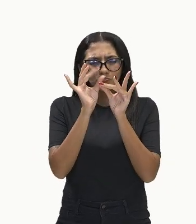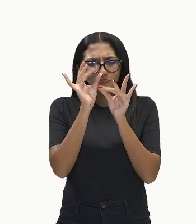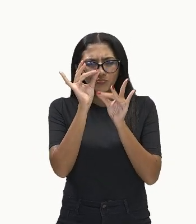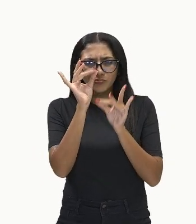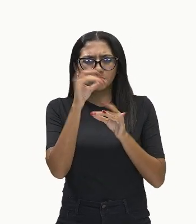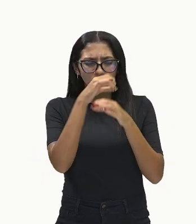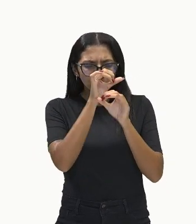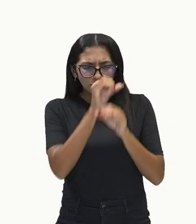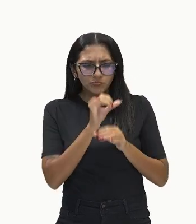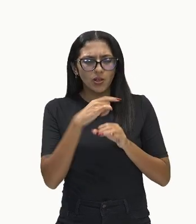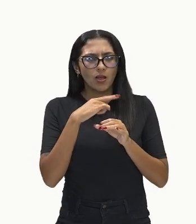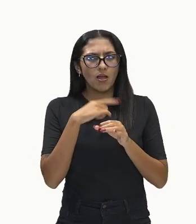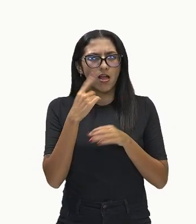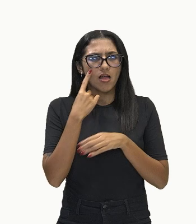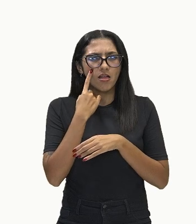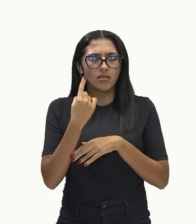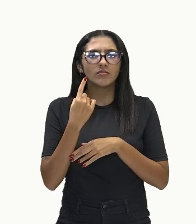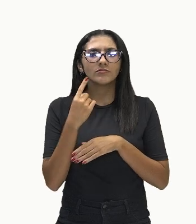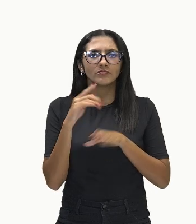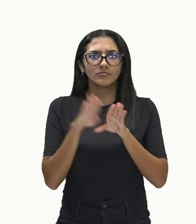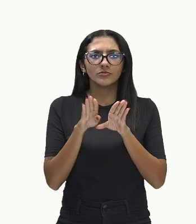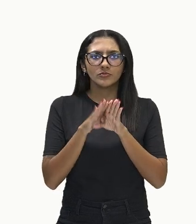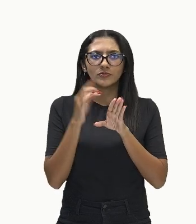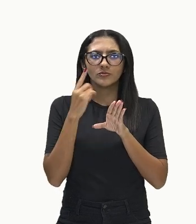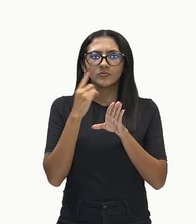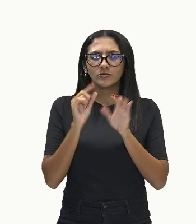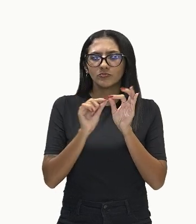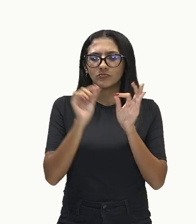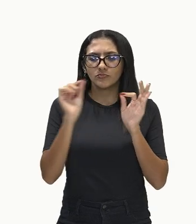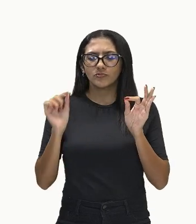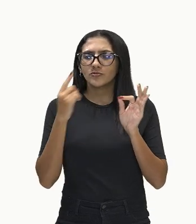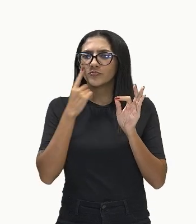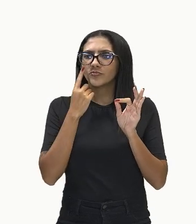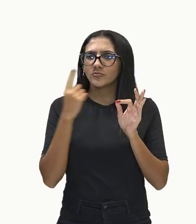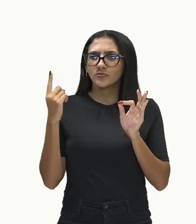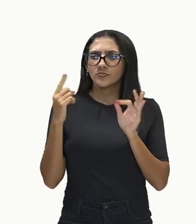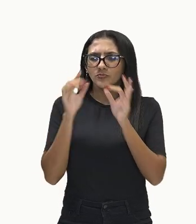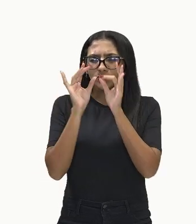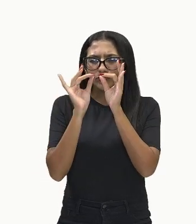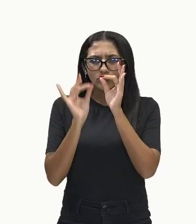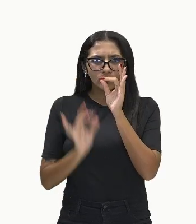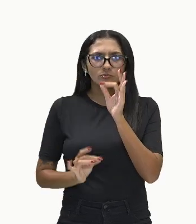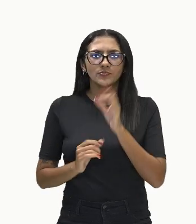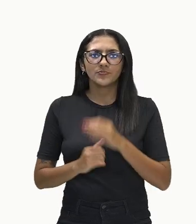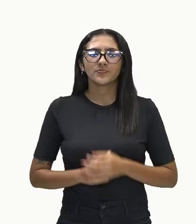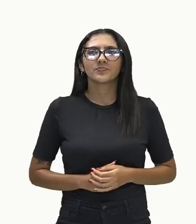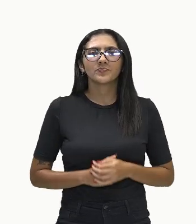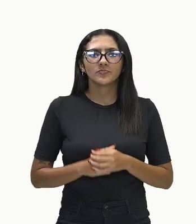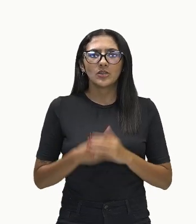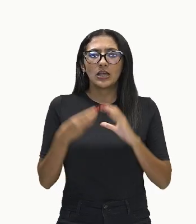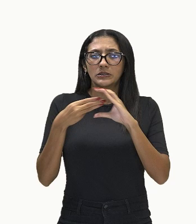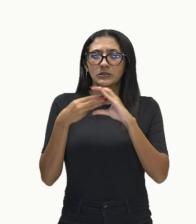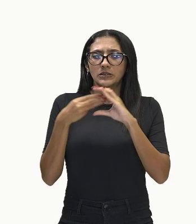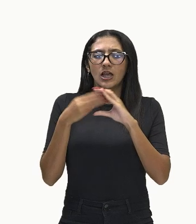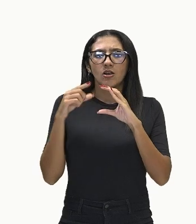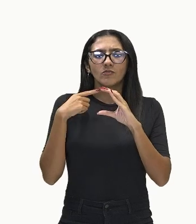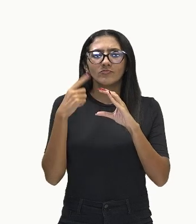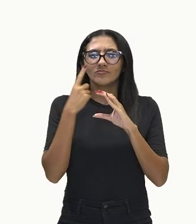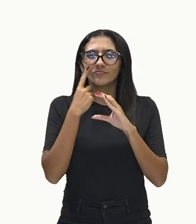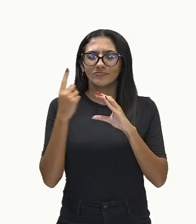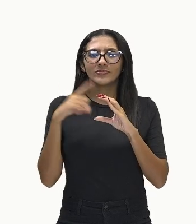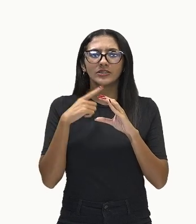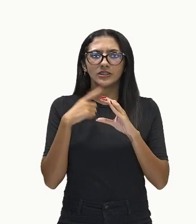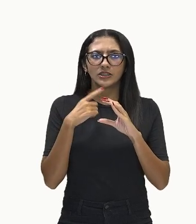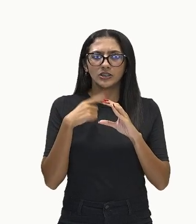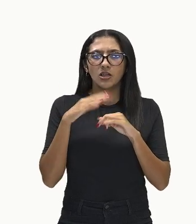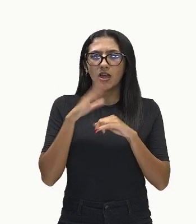dessa foto, é daqui para cá, onde as células estão em